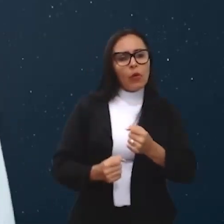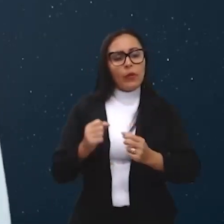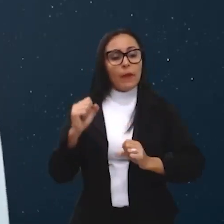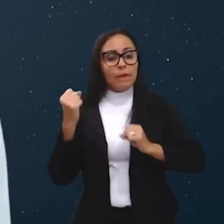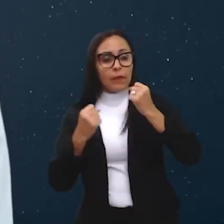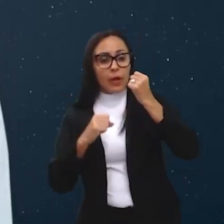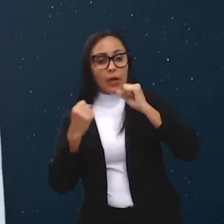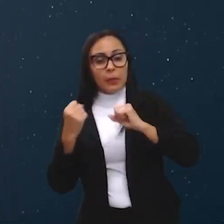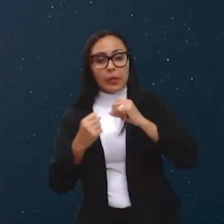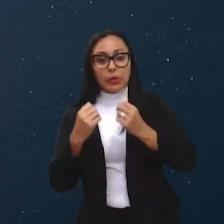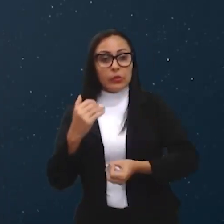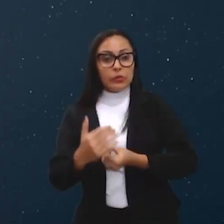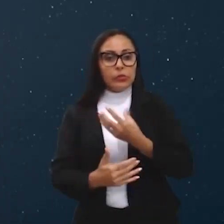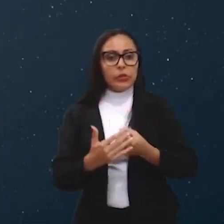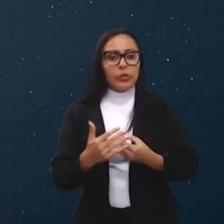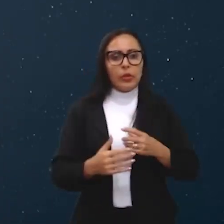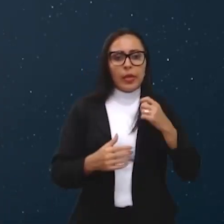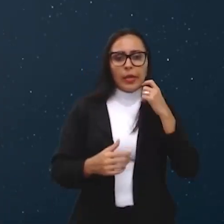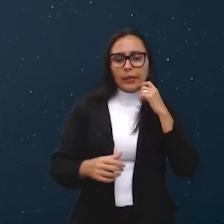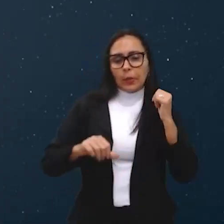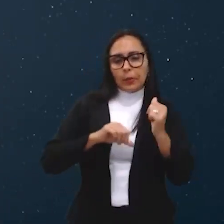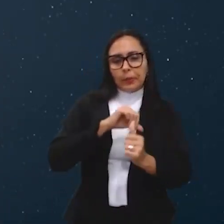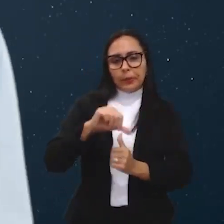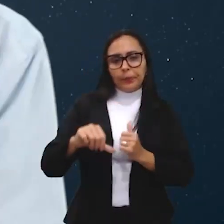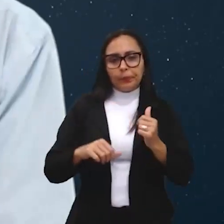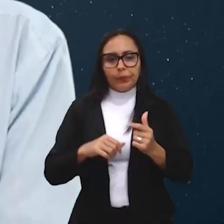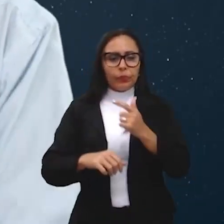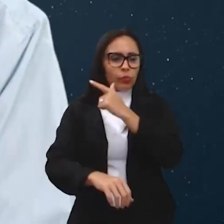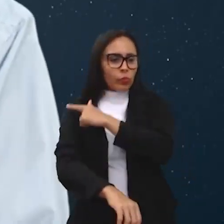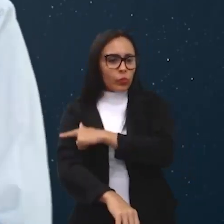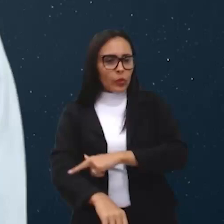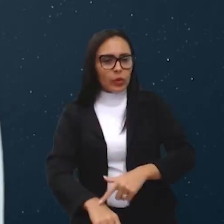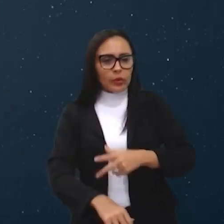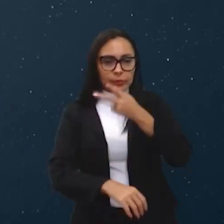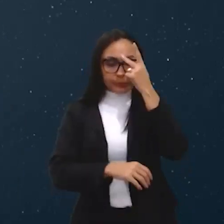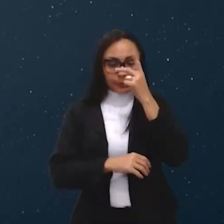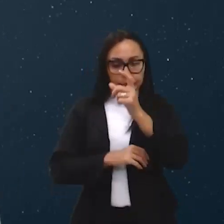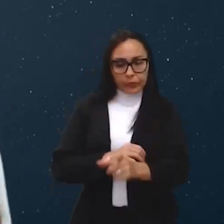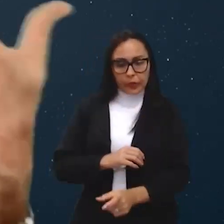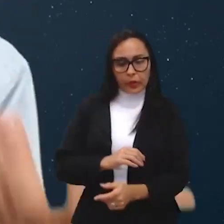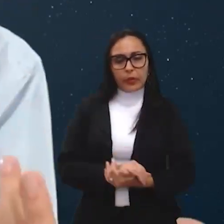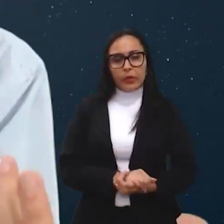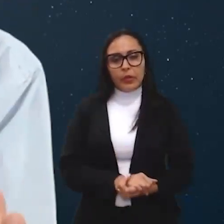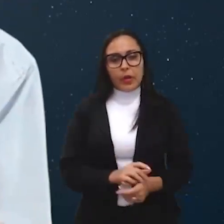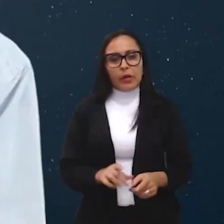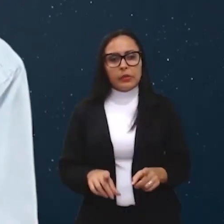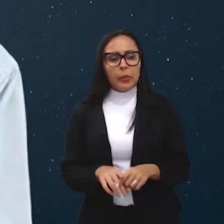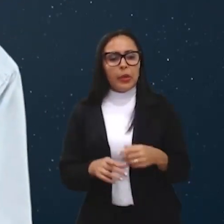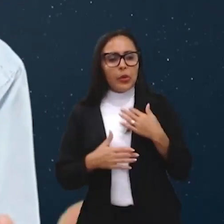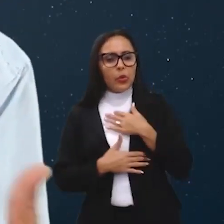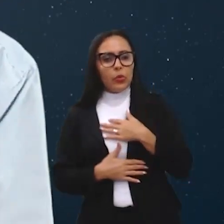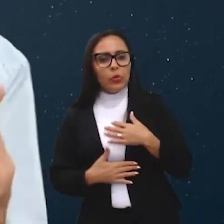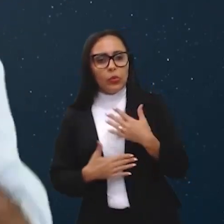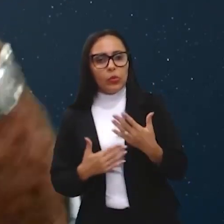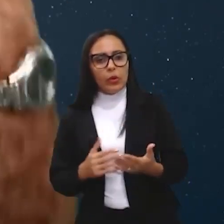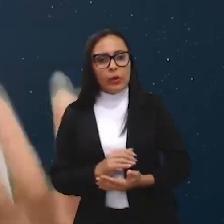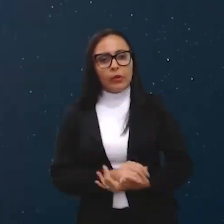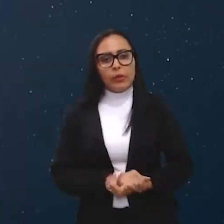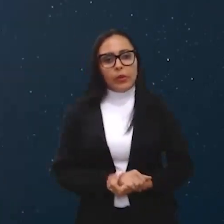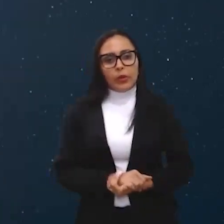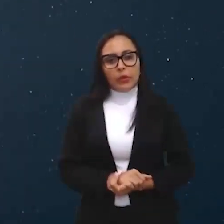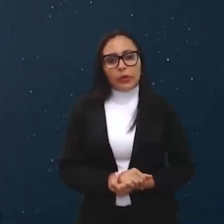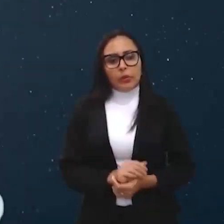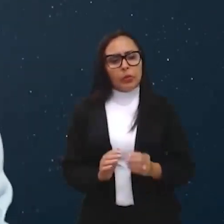isso muda o comportamento das pessoas. E mudando o comportamento das pessoas, muda também o gosto estético,